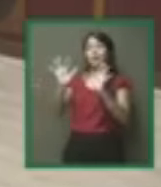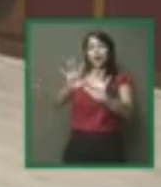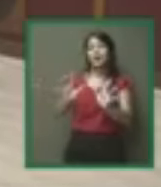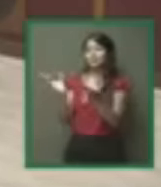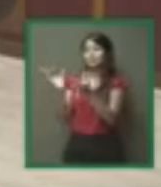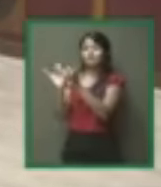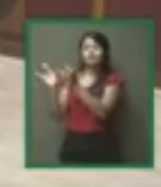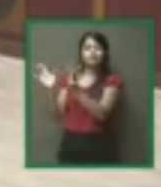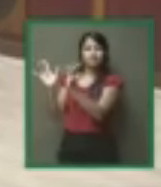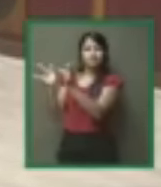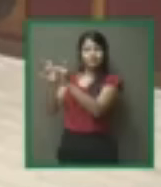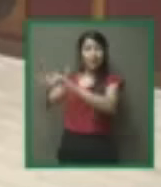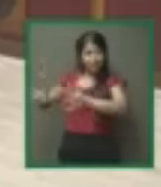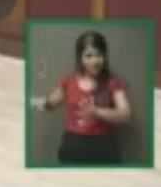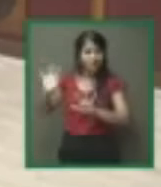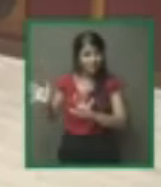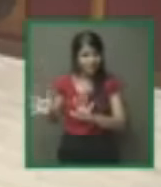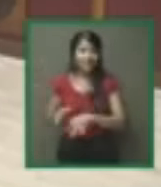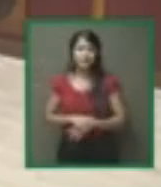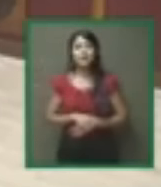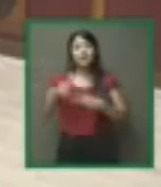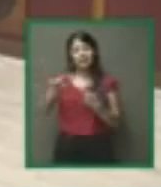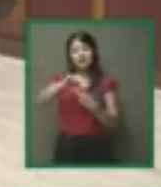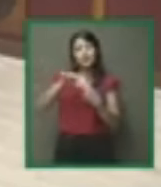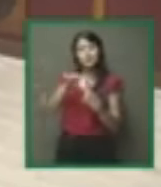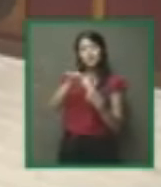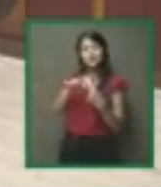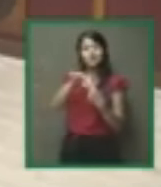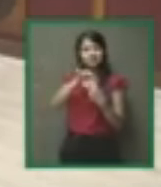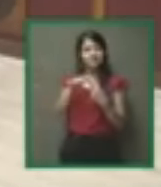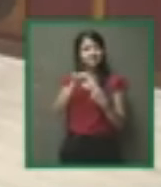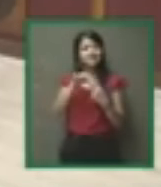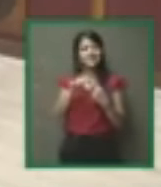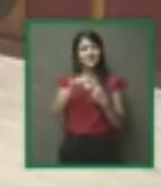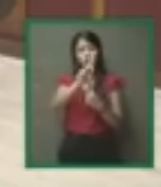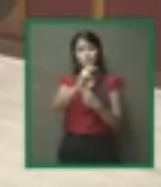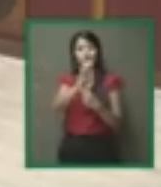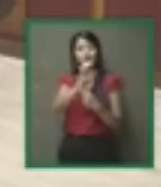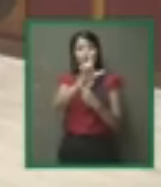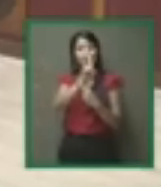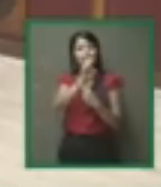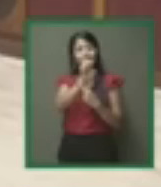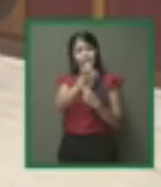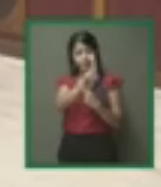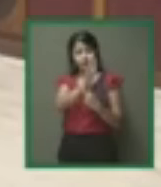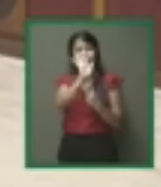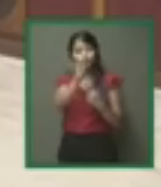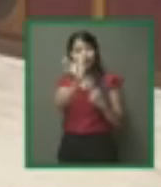Arthur conheceu o Welder, e o Welder deixou de se relacionar com o Lohan e passou a se relacionar com o